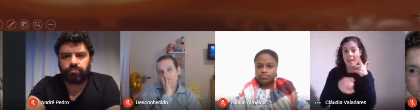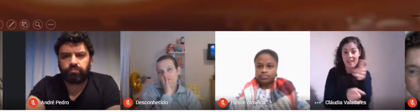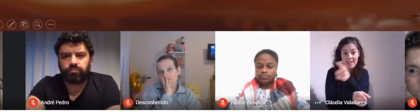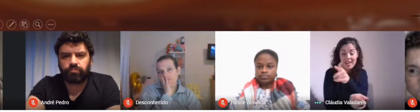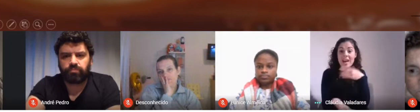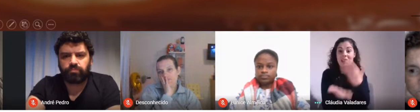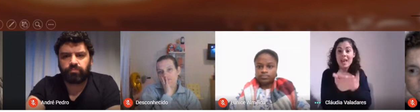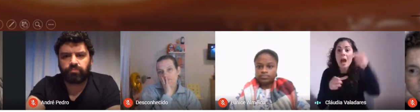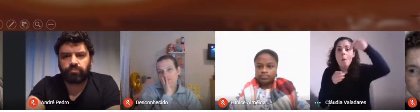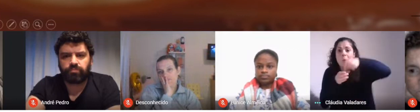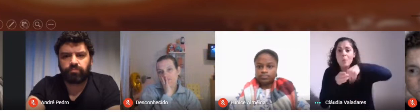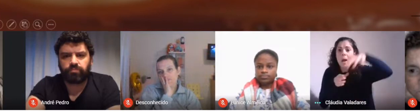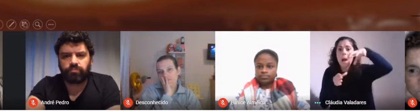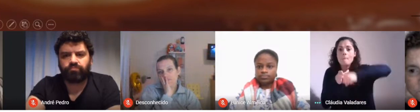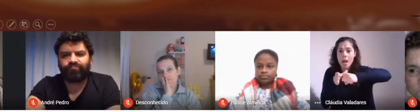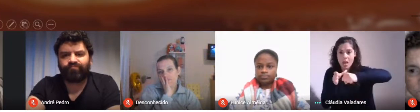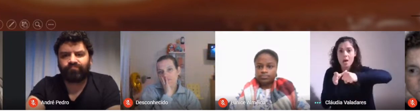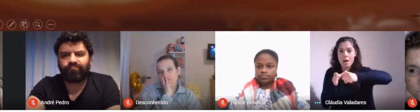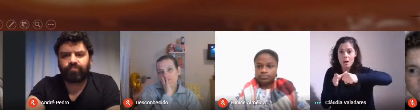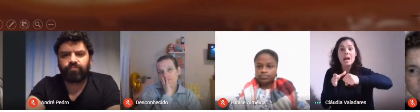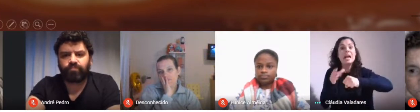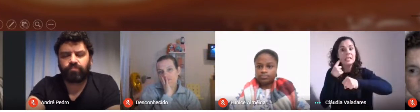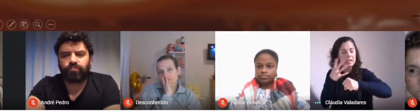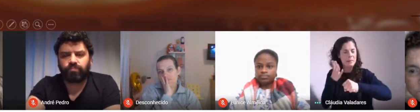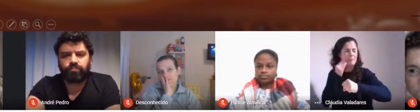polpa. E é aqui que se sente dor.